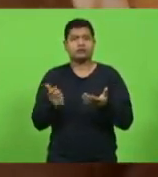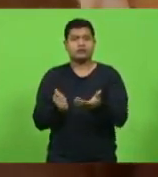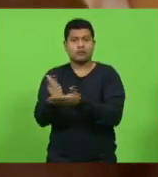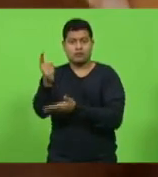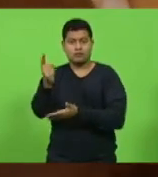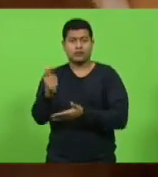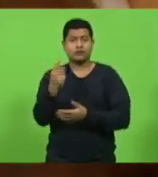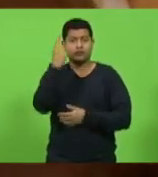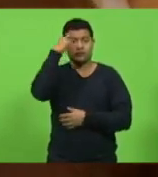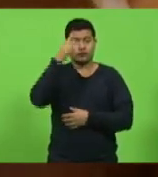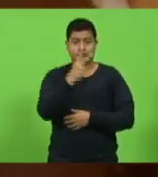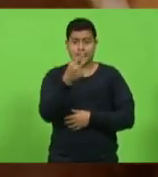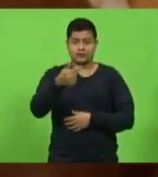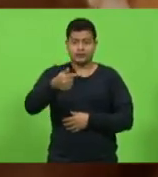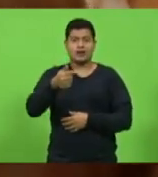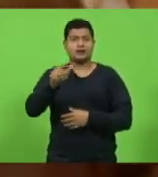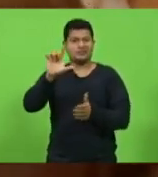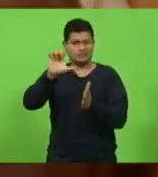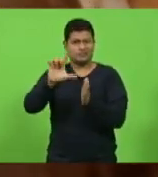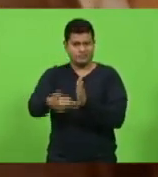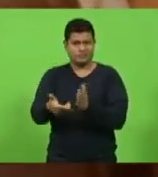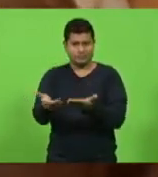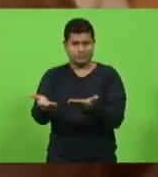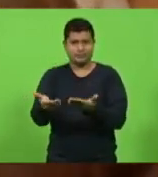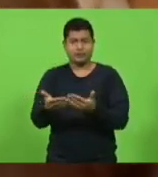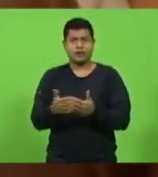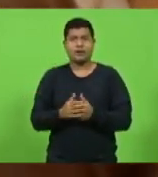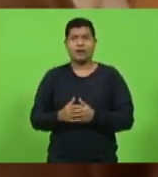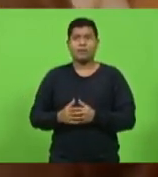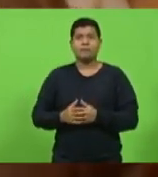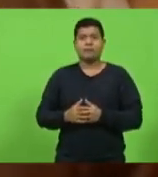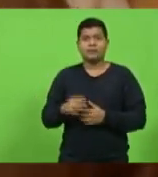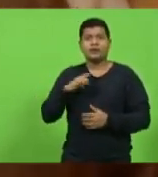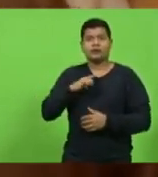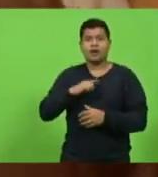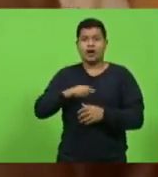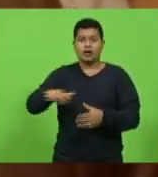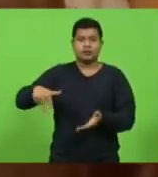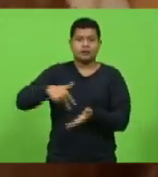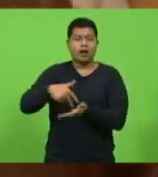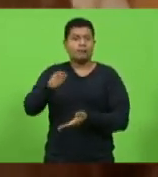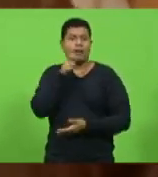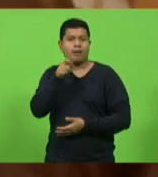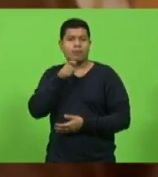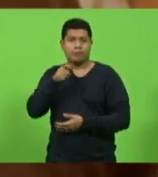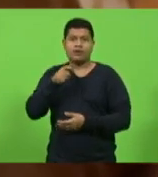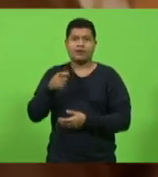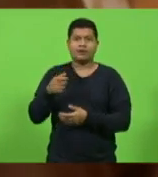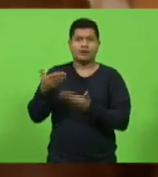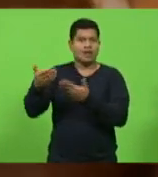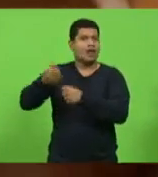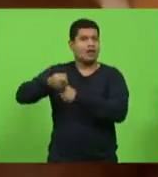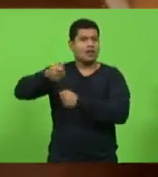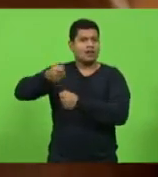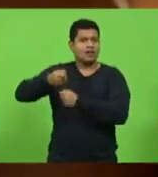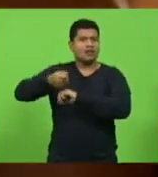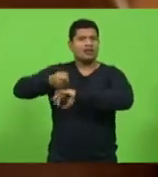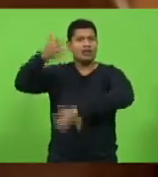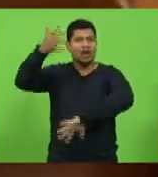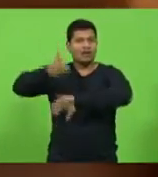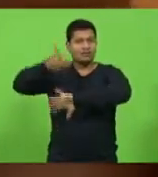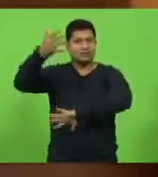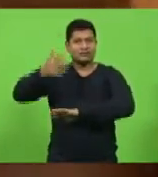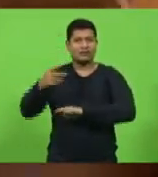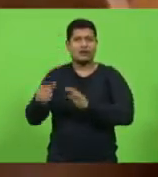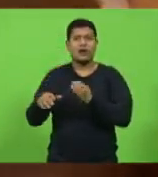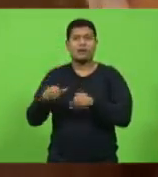seguinte, em entrevista coletiva, nas famosas lives do governo, o governador,